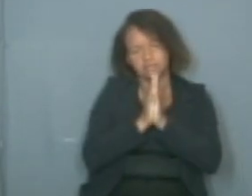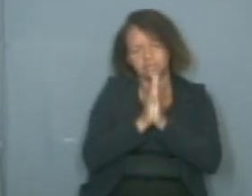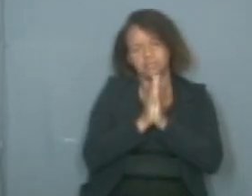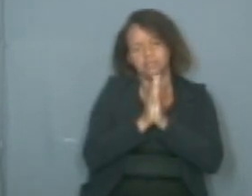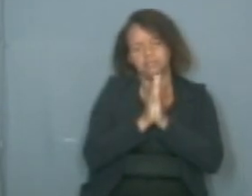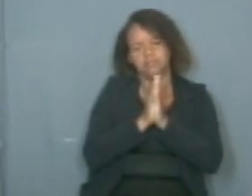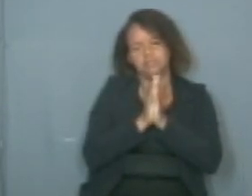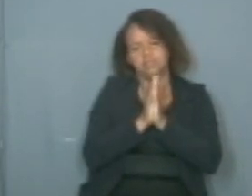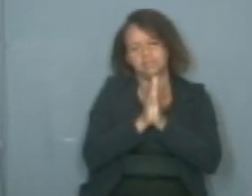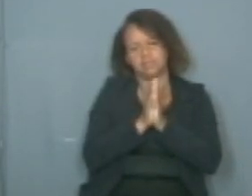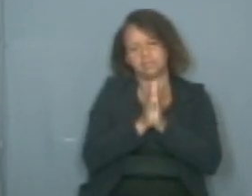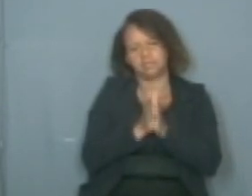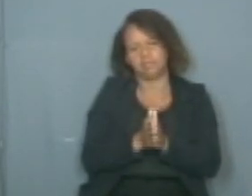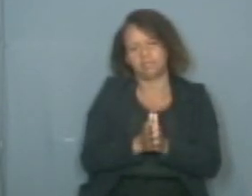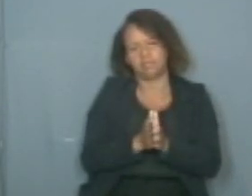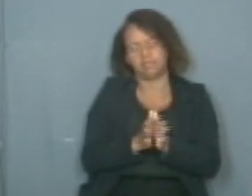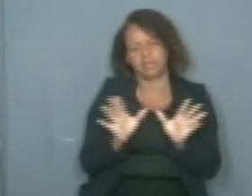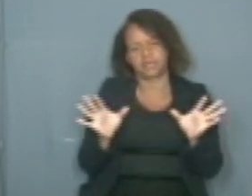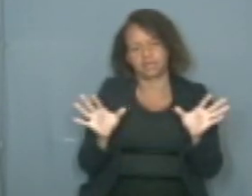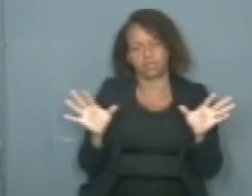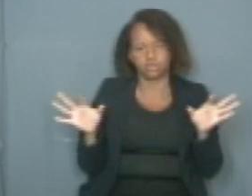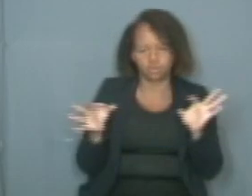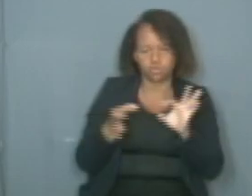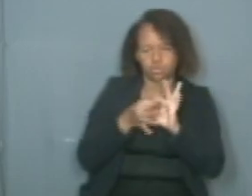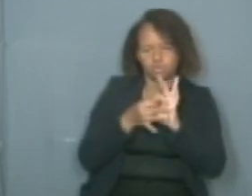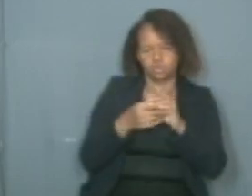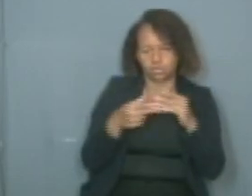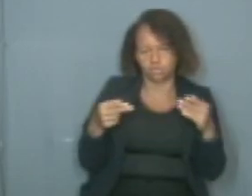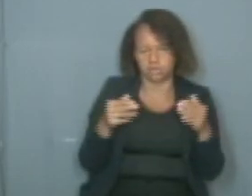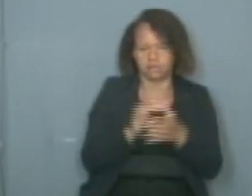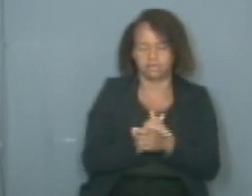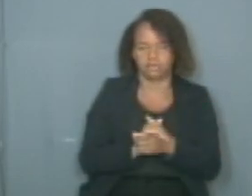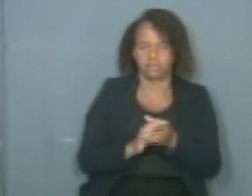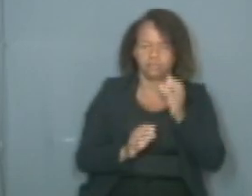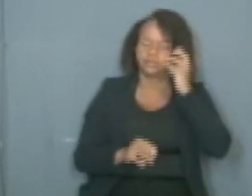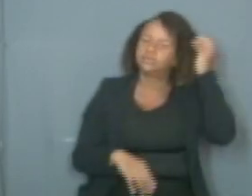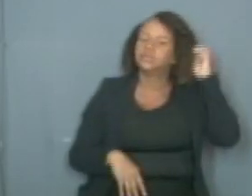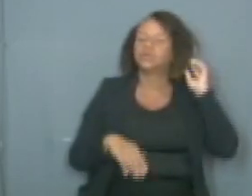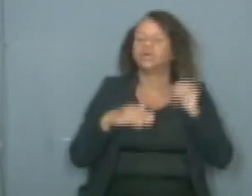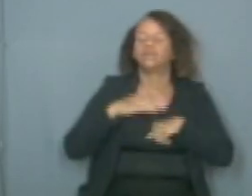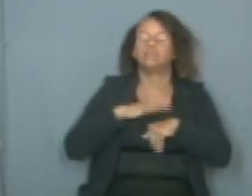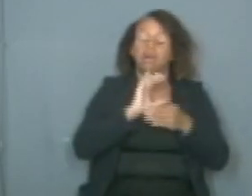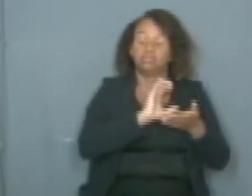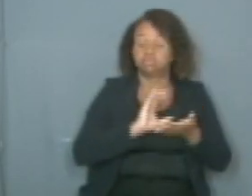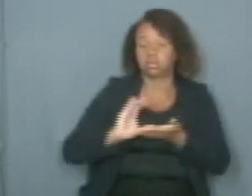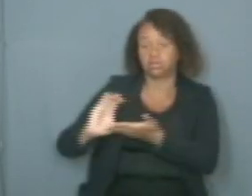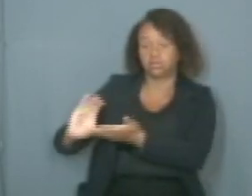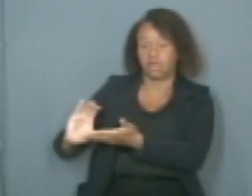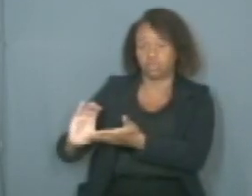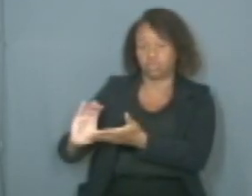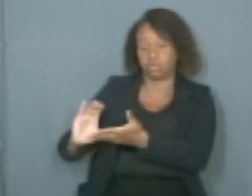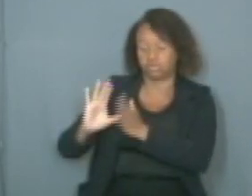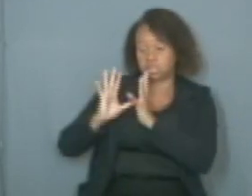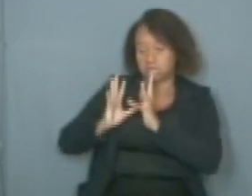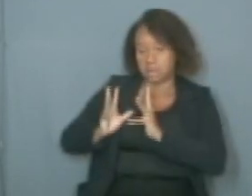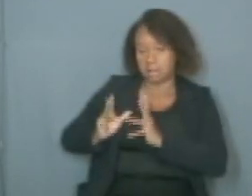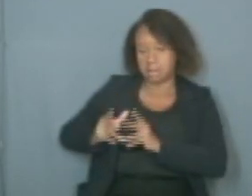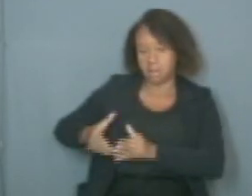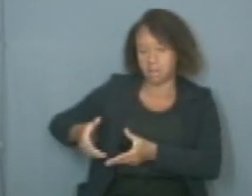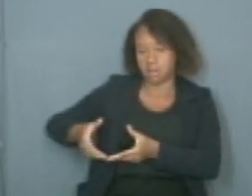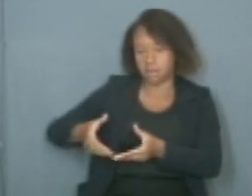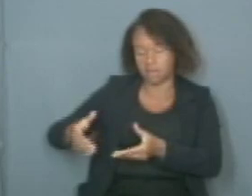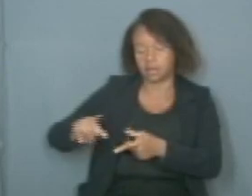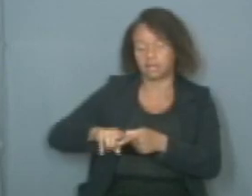uma junção das coisas para vocês. Quanto mais se investe em saneamento, quanto mais se